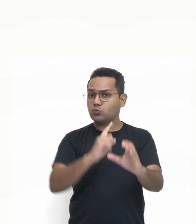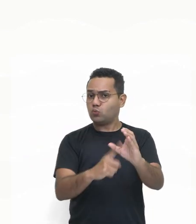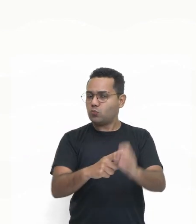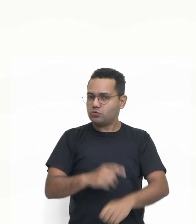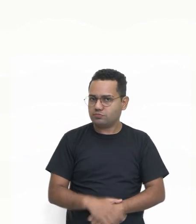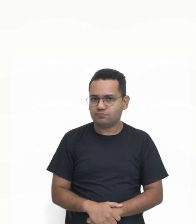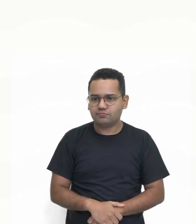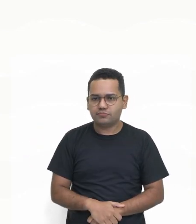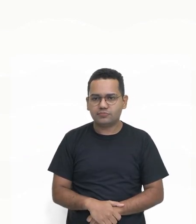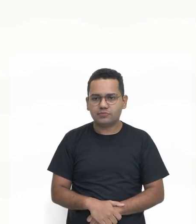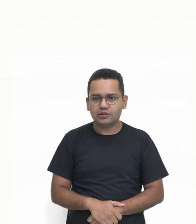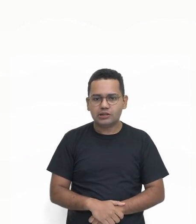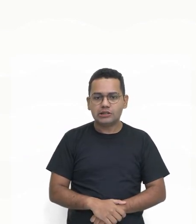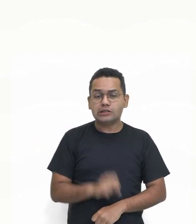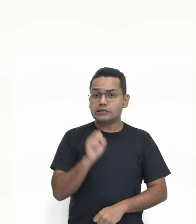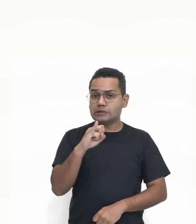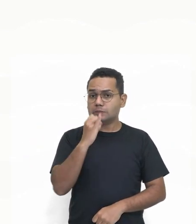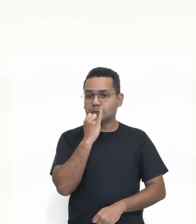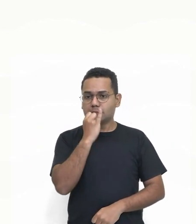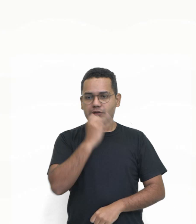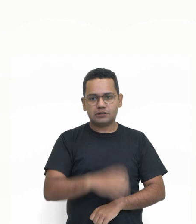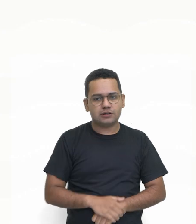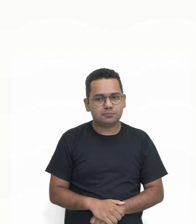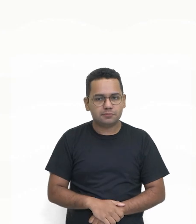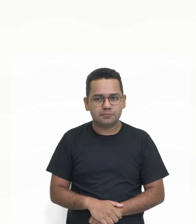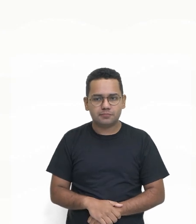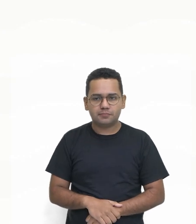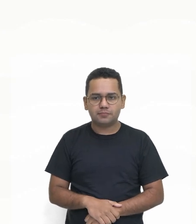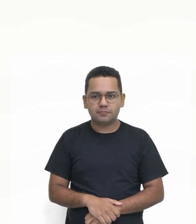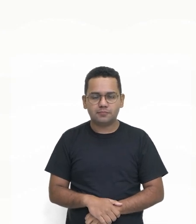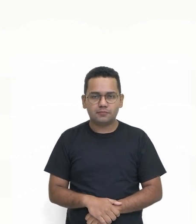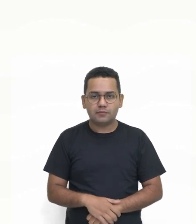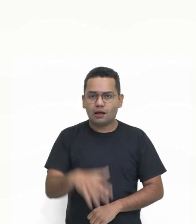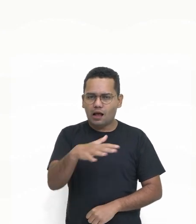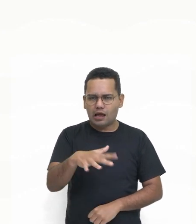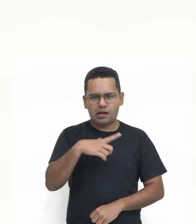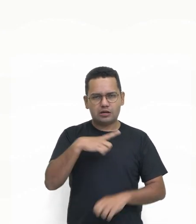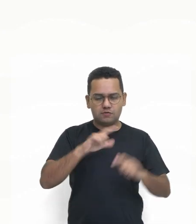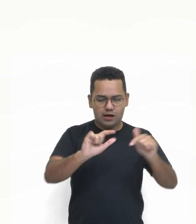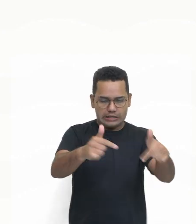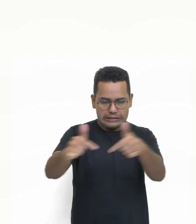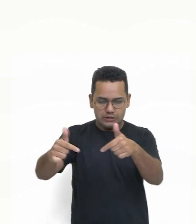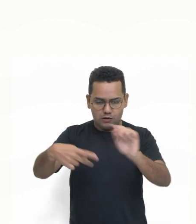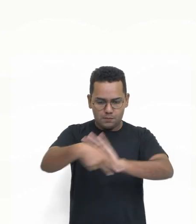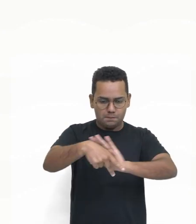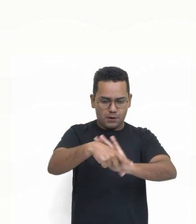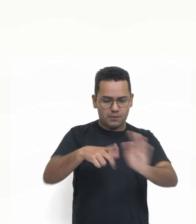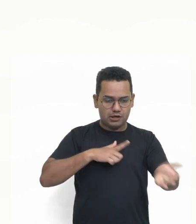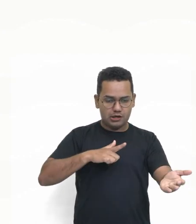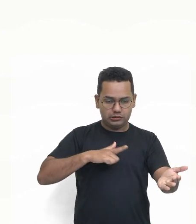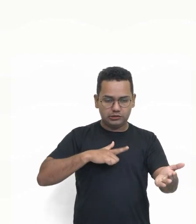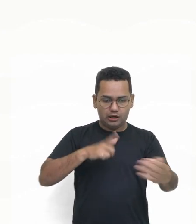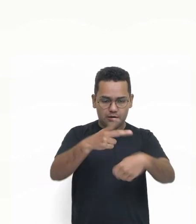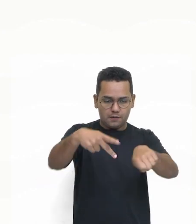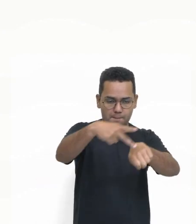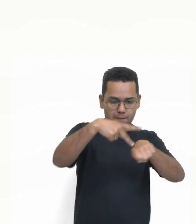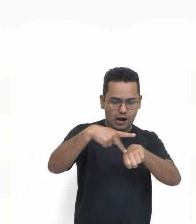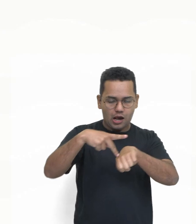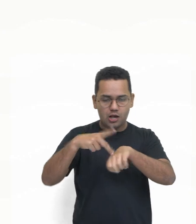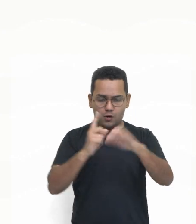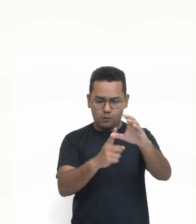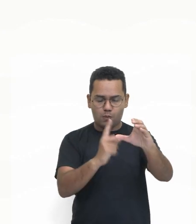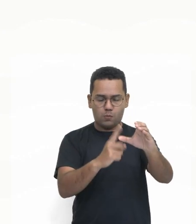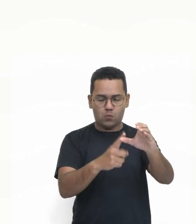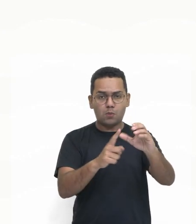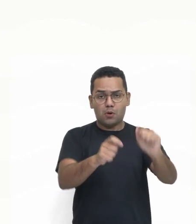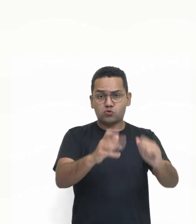somos capazes de acabar com todas as formas de manifestações comunistas em qualquer país que vier a acontecer. Era essa